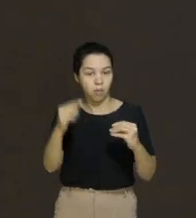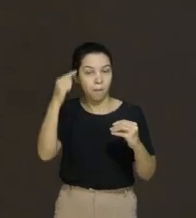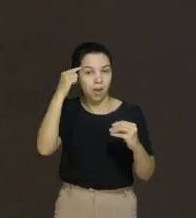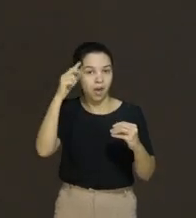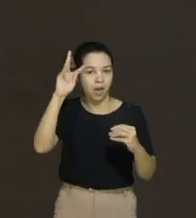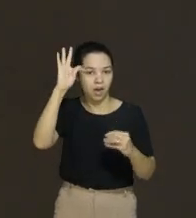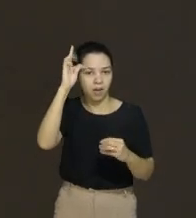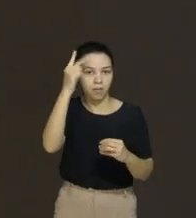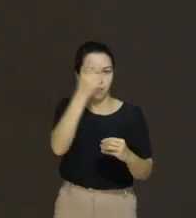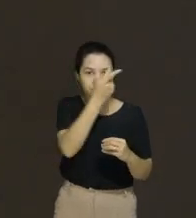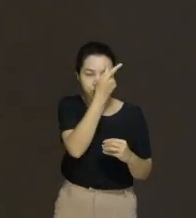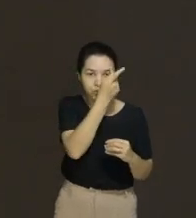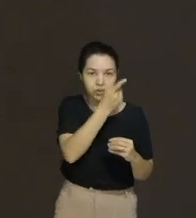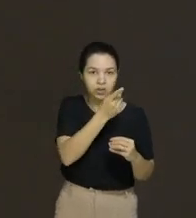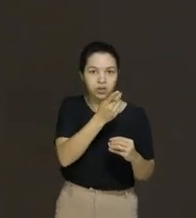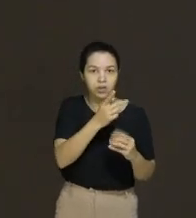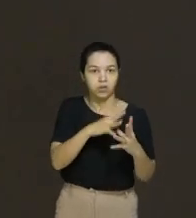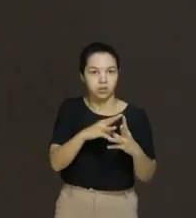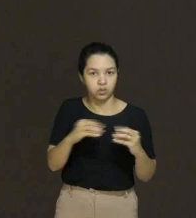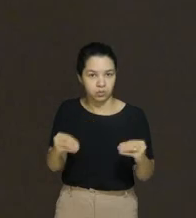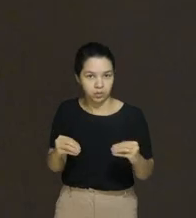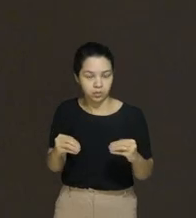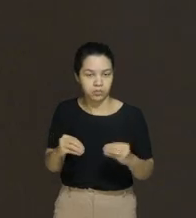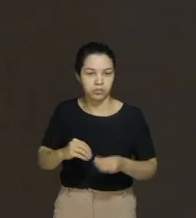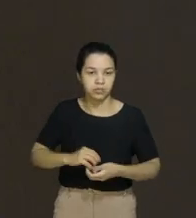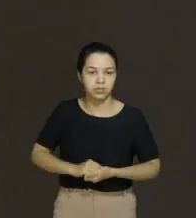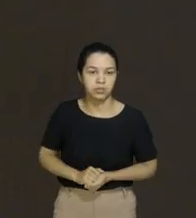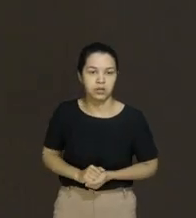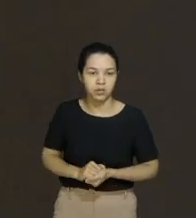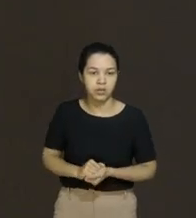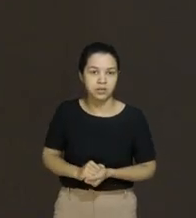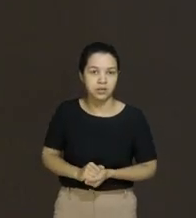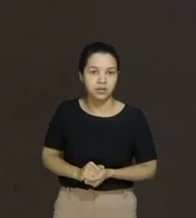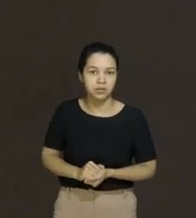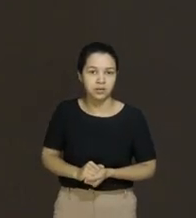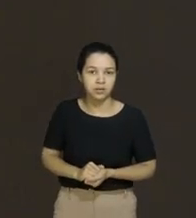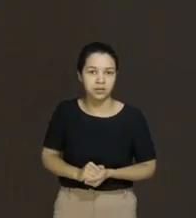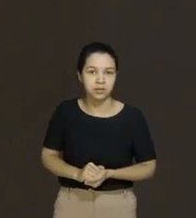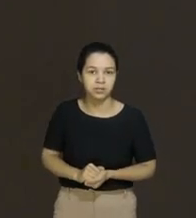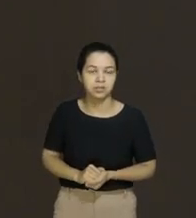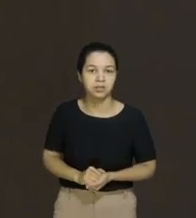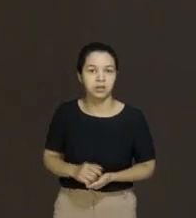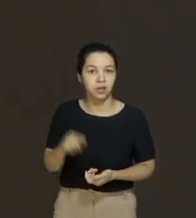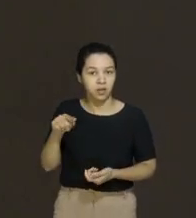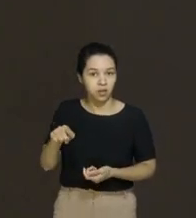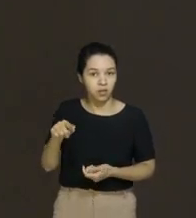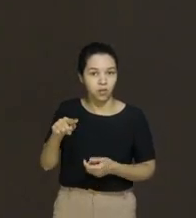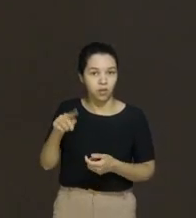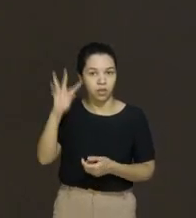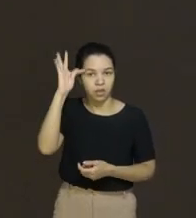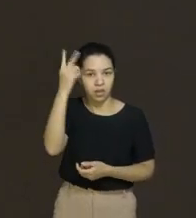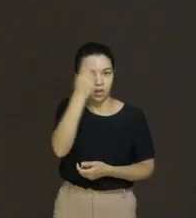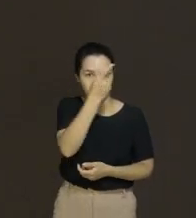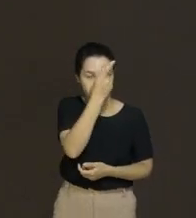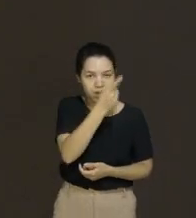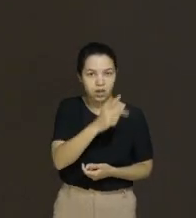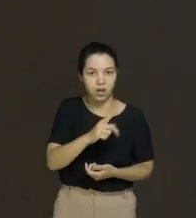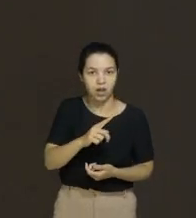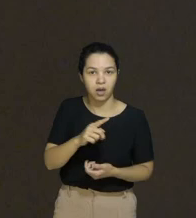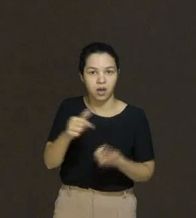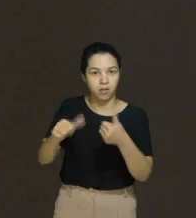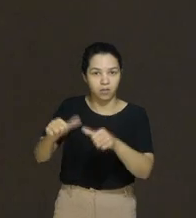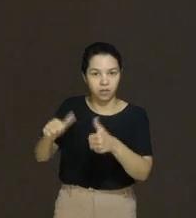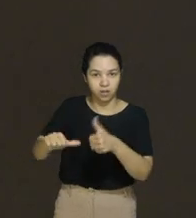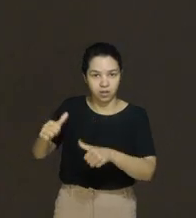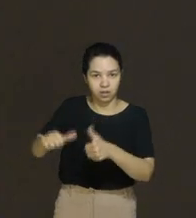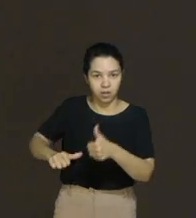sintomas, algumas vezes, some. O TDAH é caracterizado por graus variados de desatenção, hiperatividade e impulsividade. São